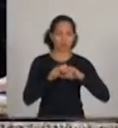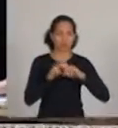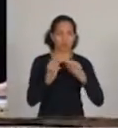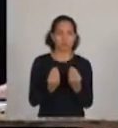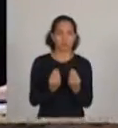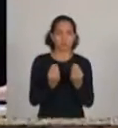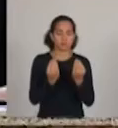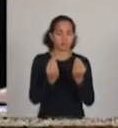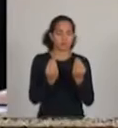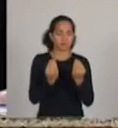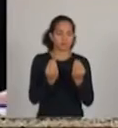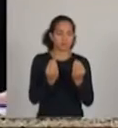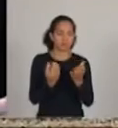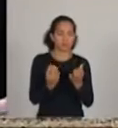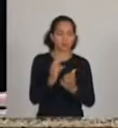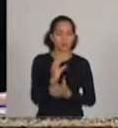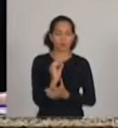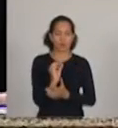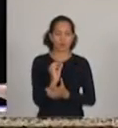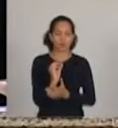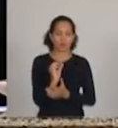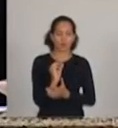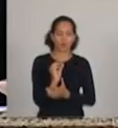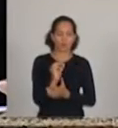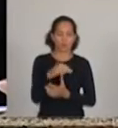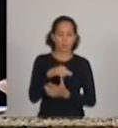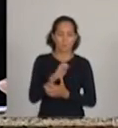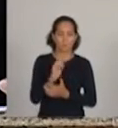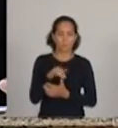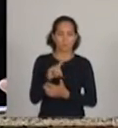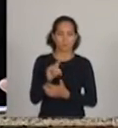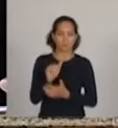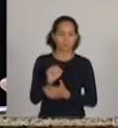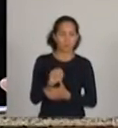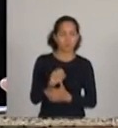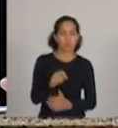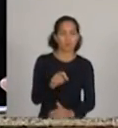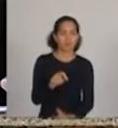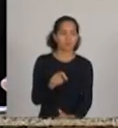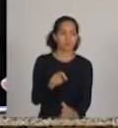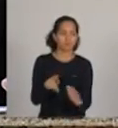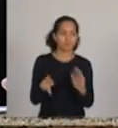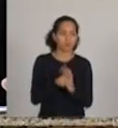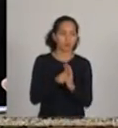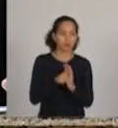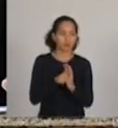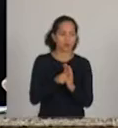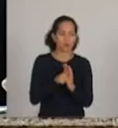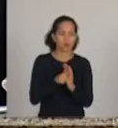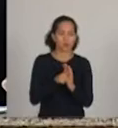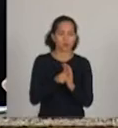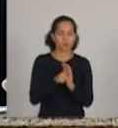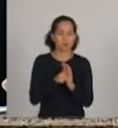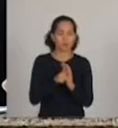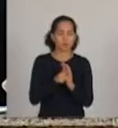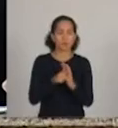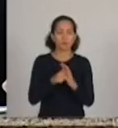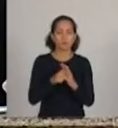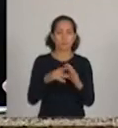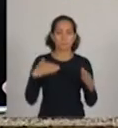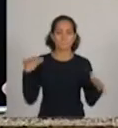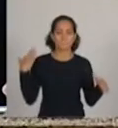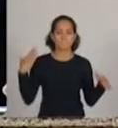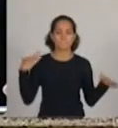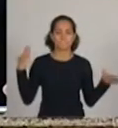de comendas, né, de uma comenda ao capitão de mar e guerra da Marinha aqui no Espírito